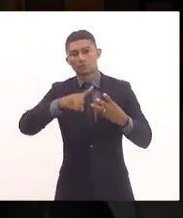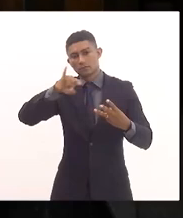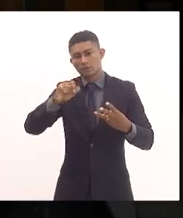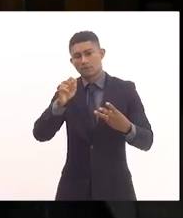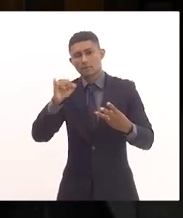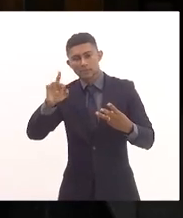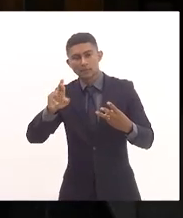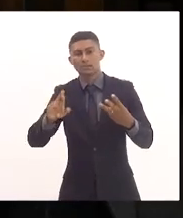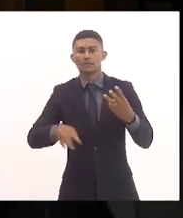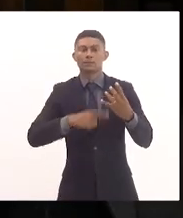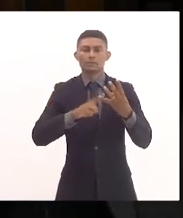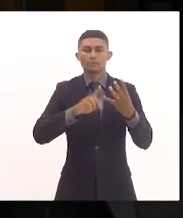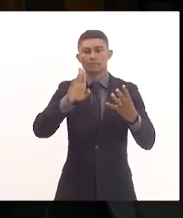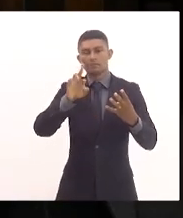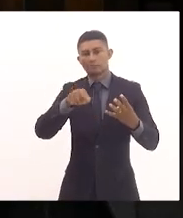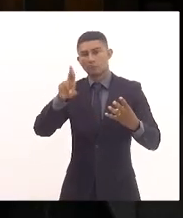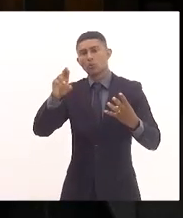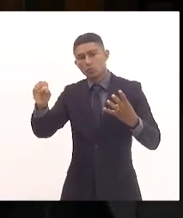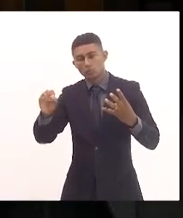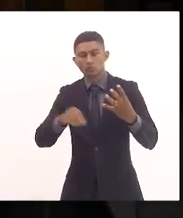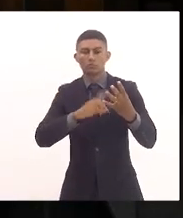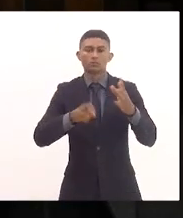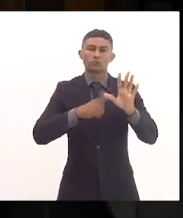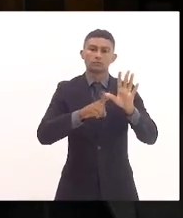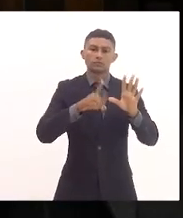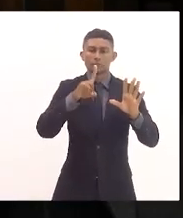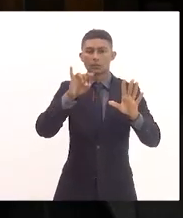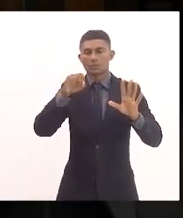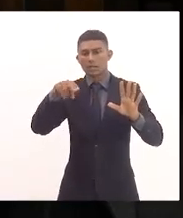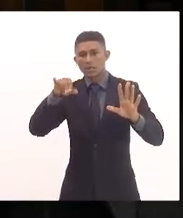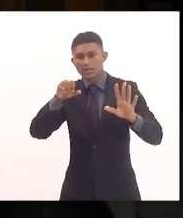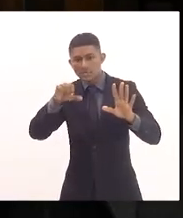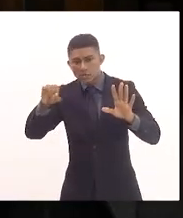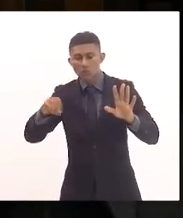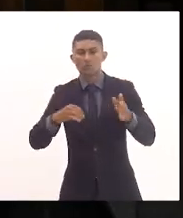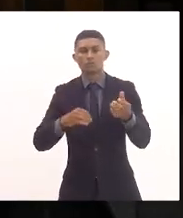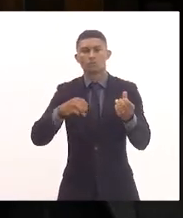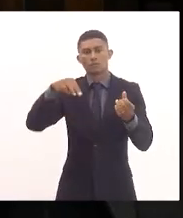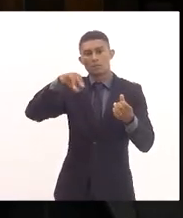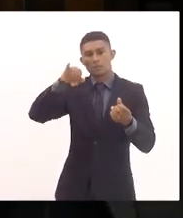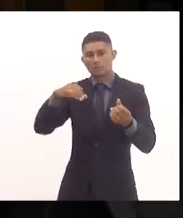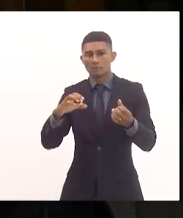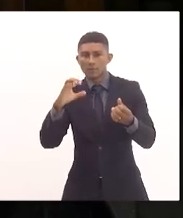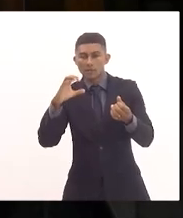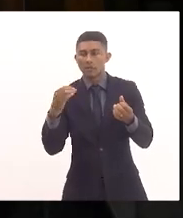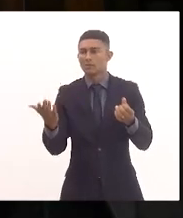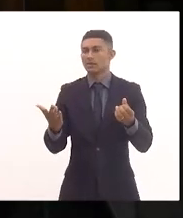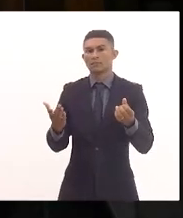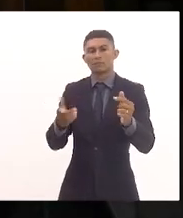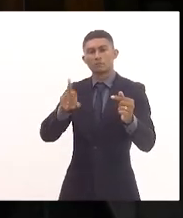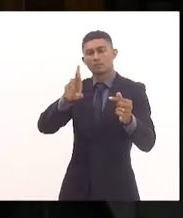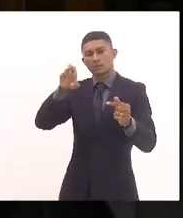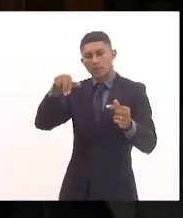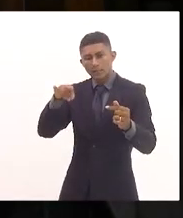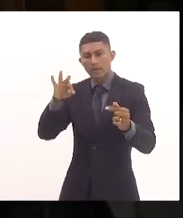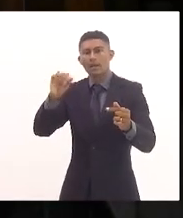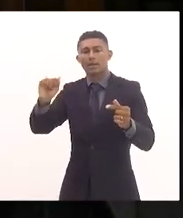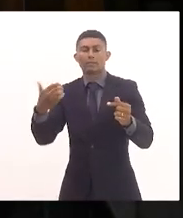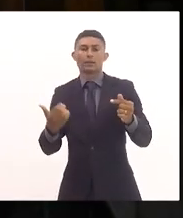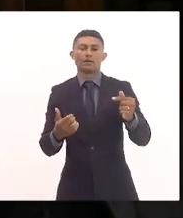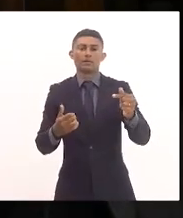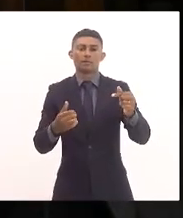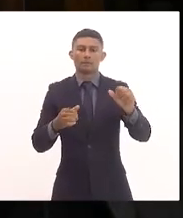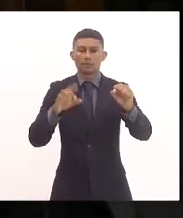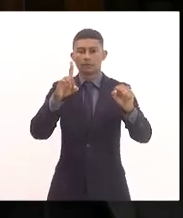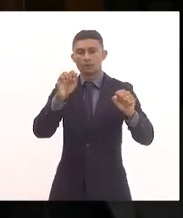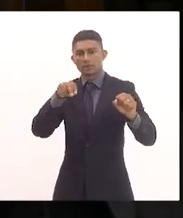deputado Bruno Dauaire, do deputado Dionísio Lins, do deputado Carlos Mink, da deputada Renata Souza, da deputada